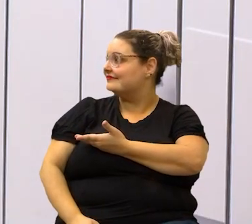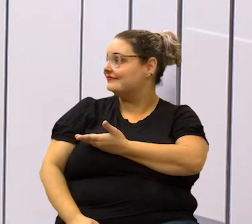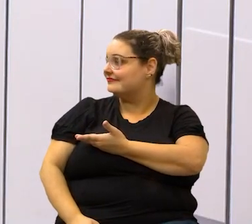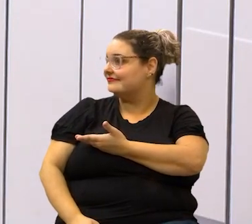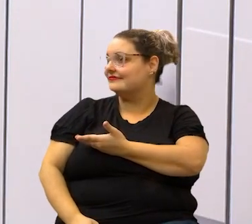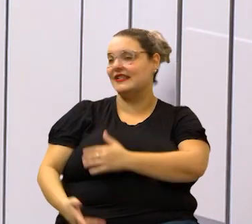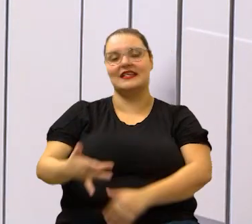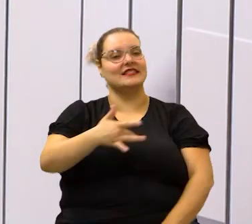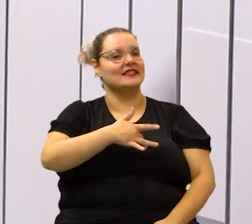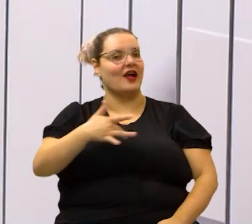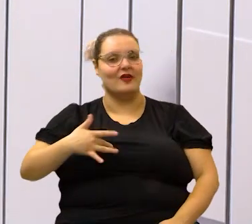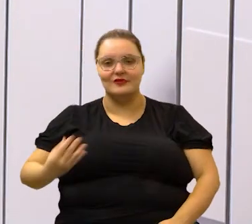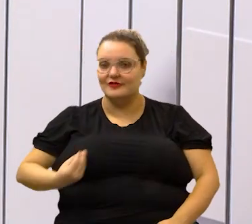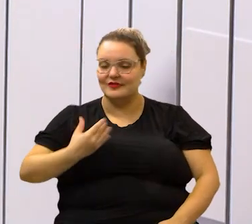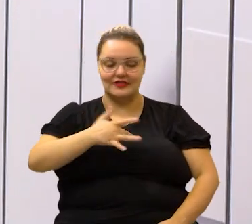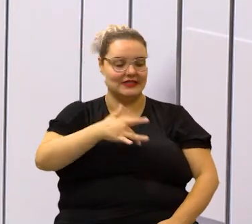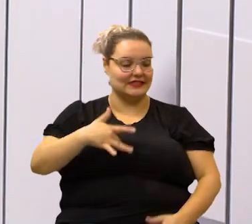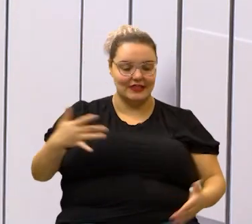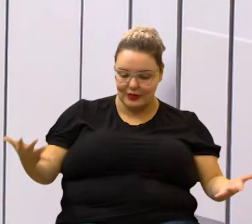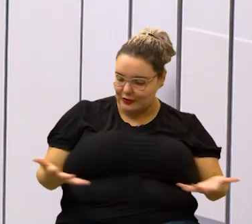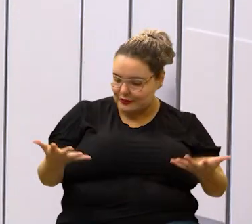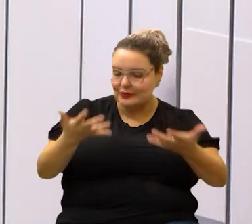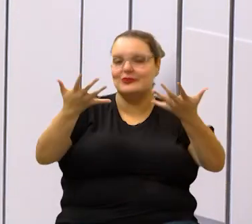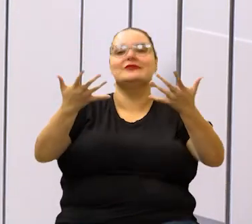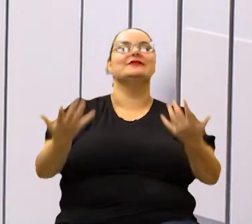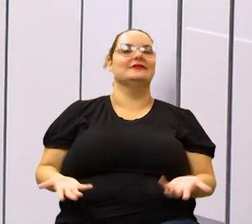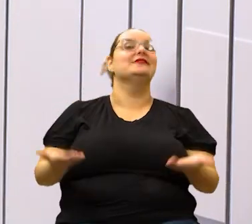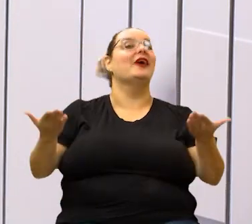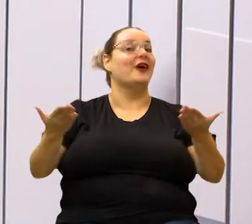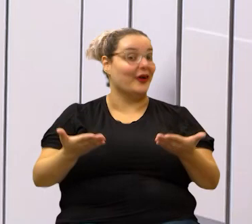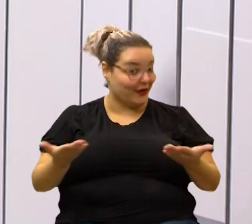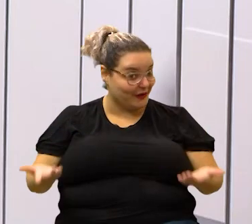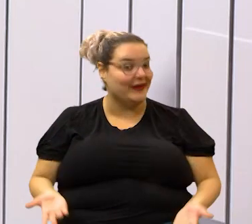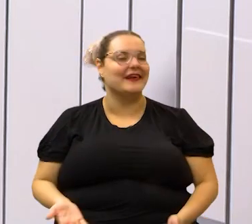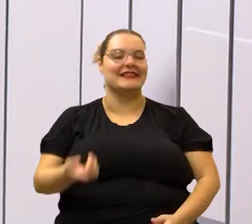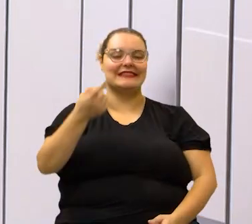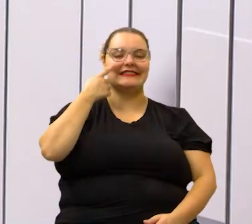grade. Saúde é Vida, Saúde Agora, vários programas aí para